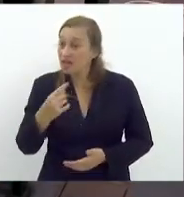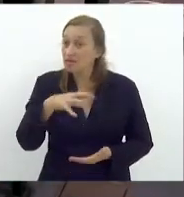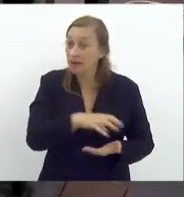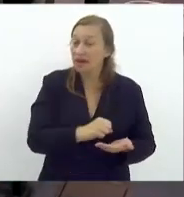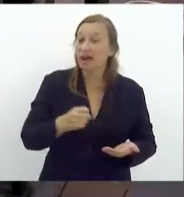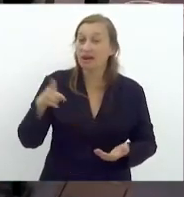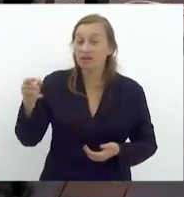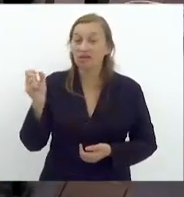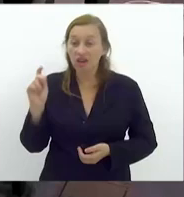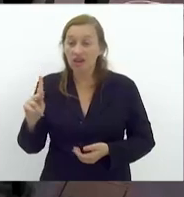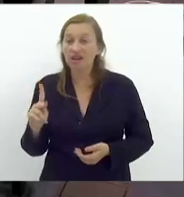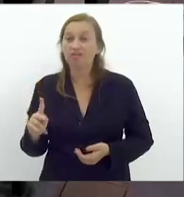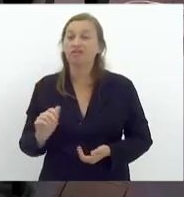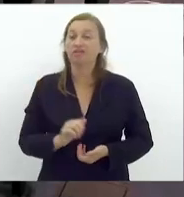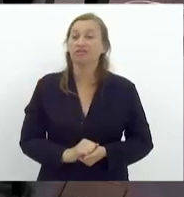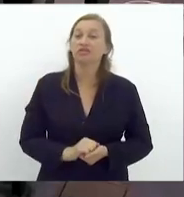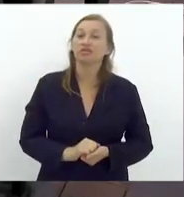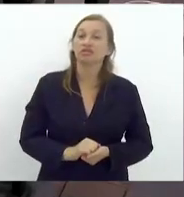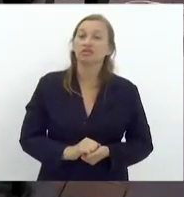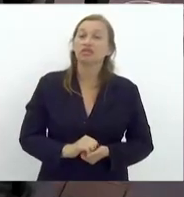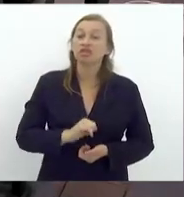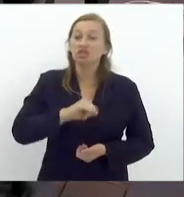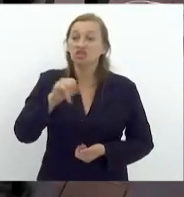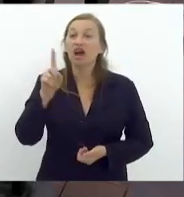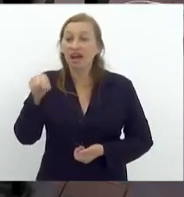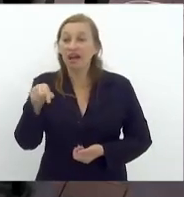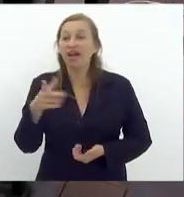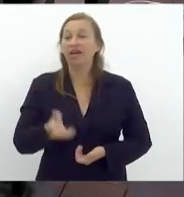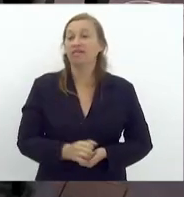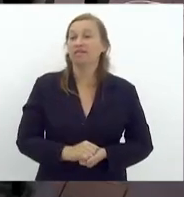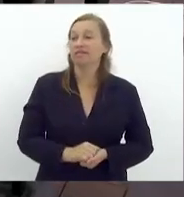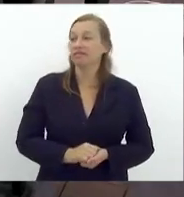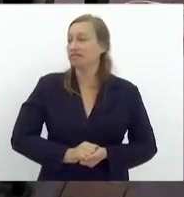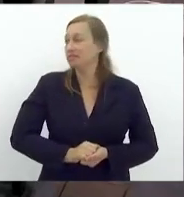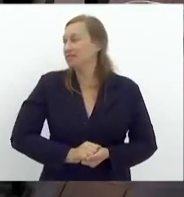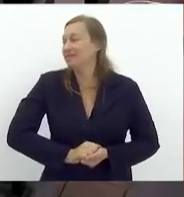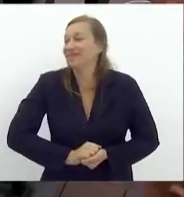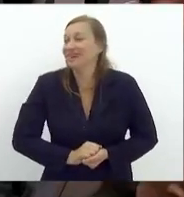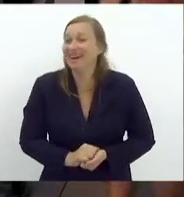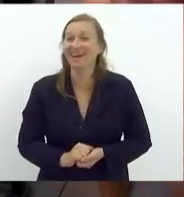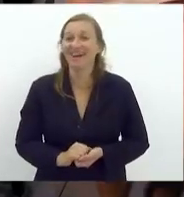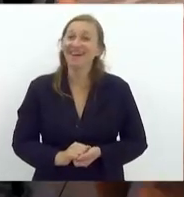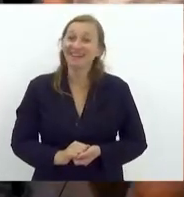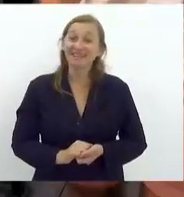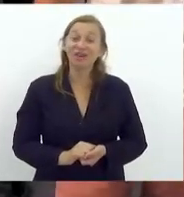no chão já é por favor